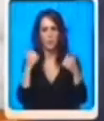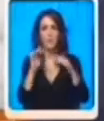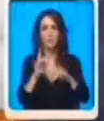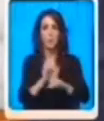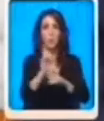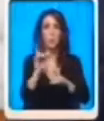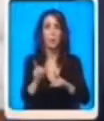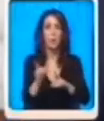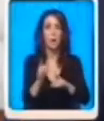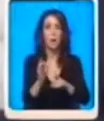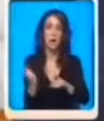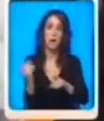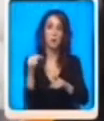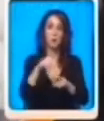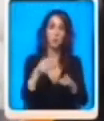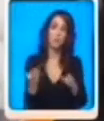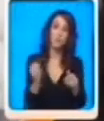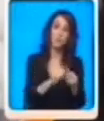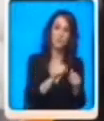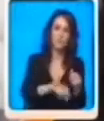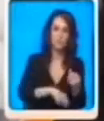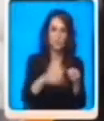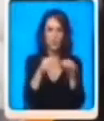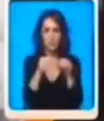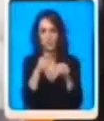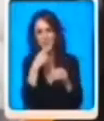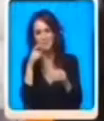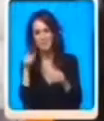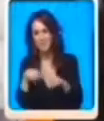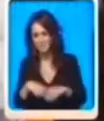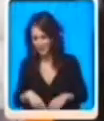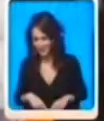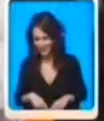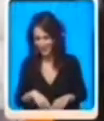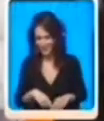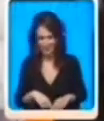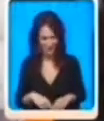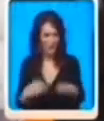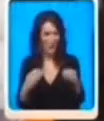para a termos aqui. Combinámos isso ali com o Pedro. Malandro, é um ordinário.